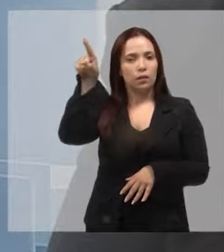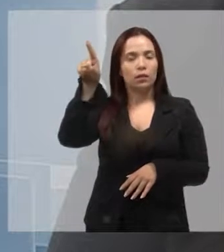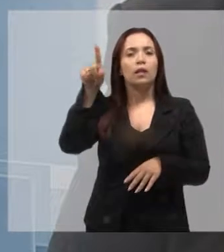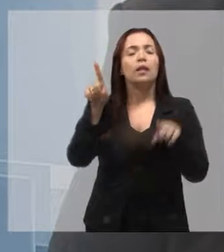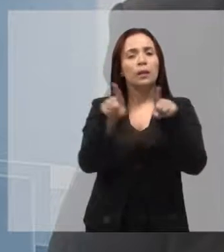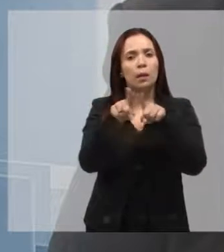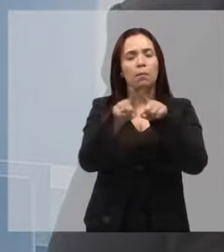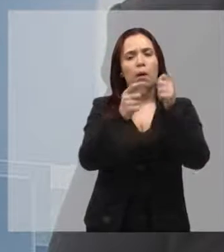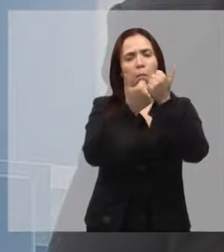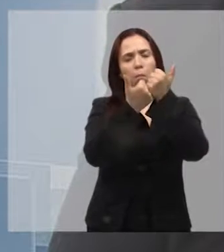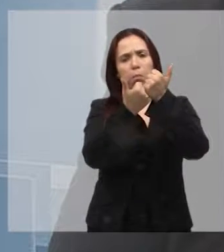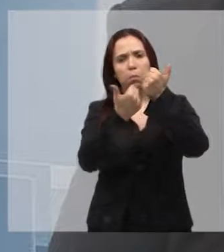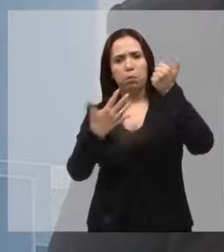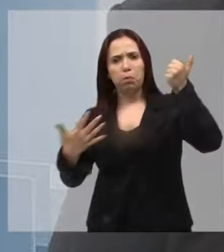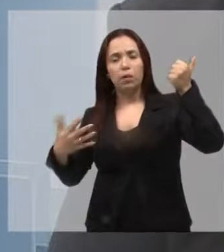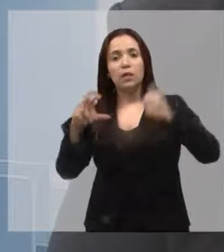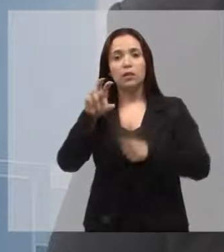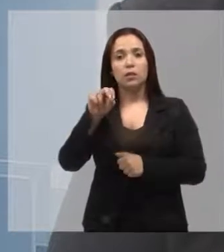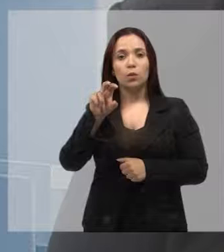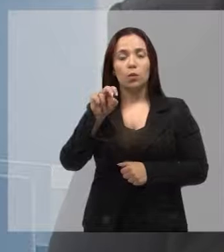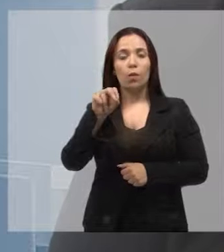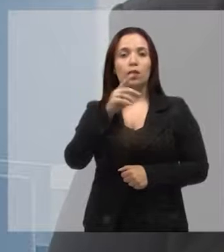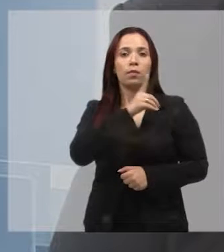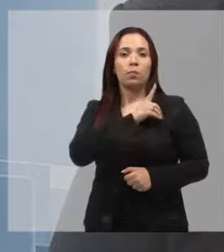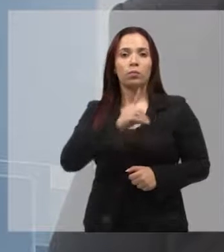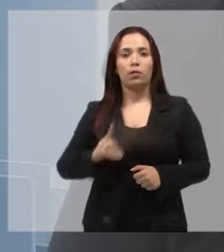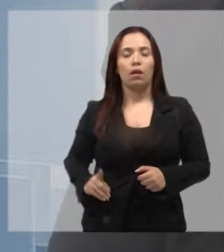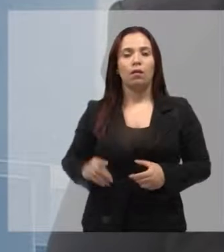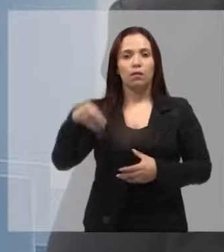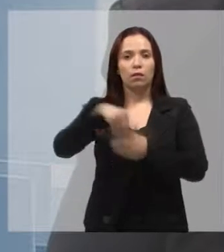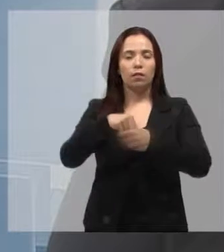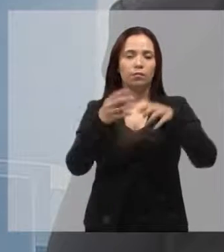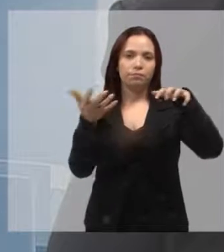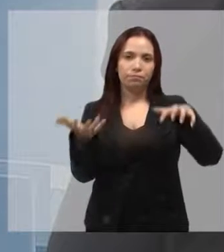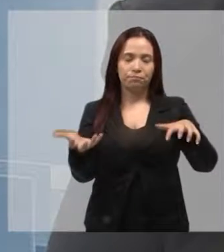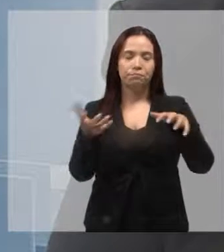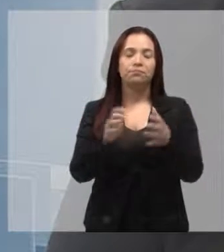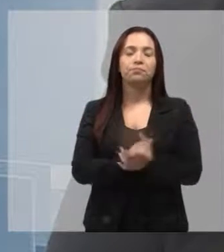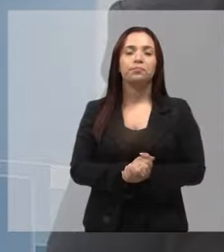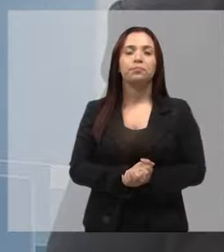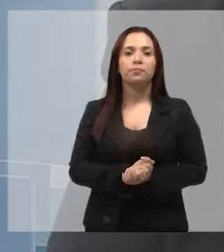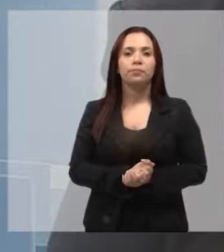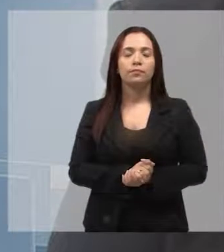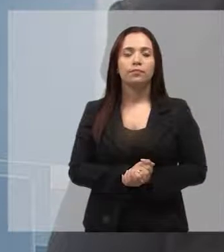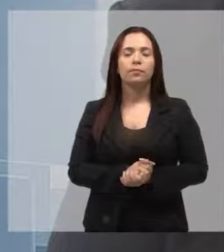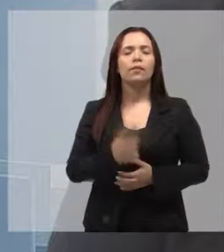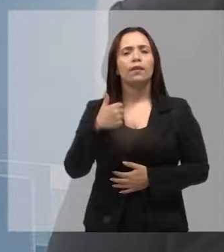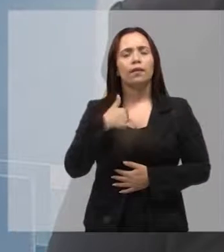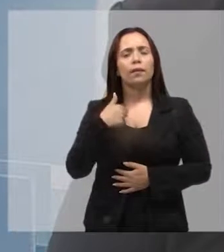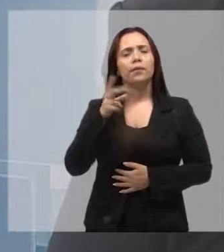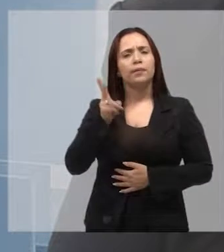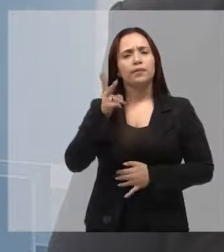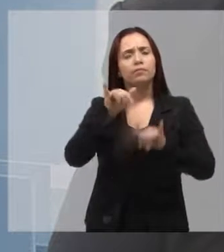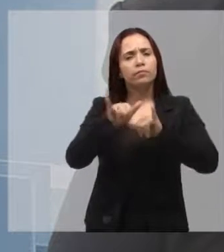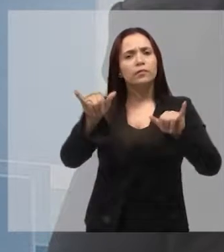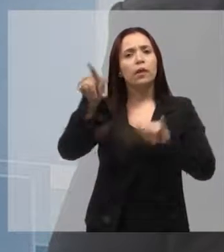bancada razoável, de 50 deputados, na Câmara Federal. E eu disse sempre que o governo